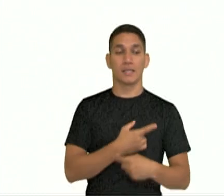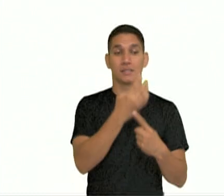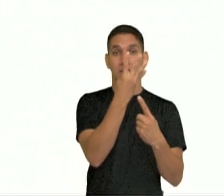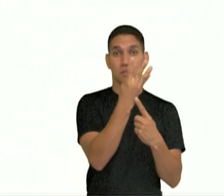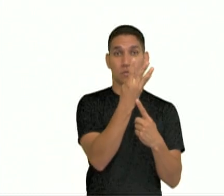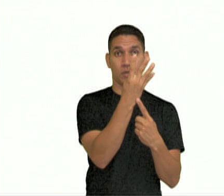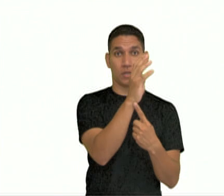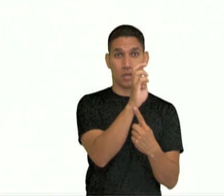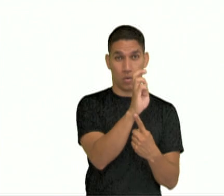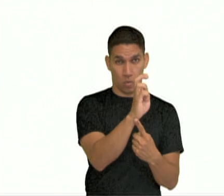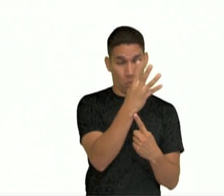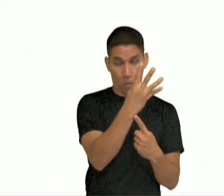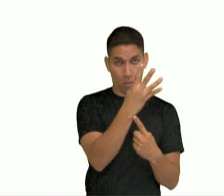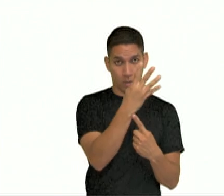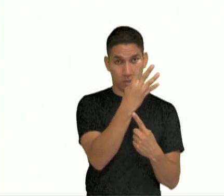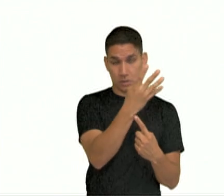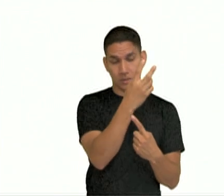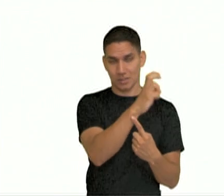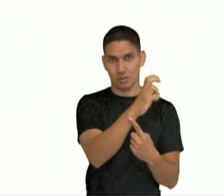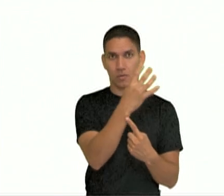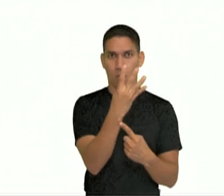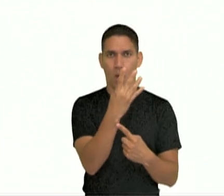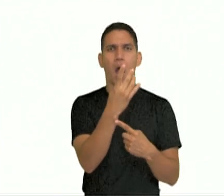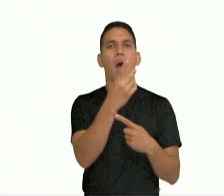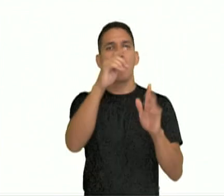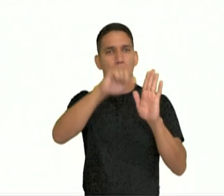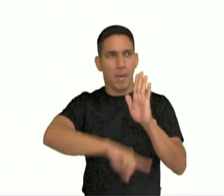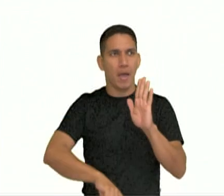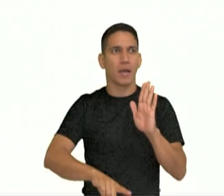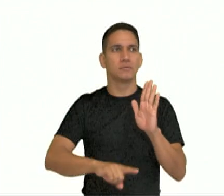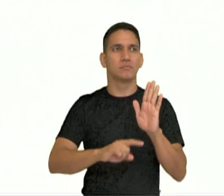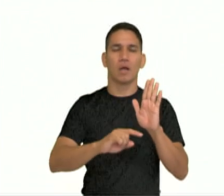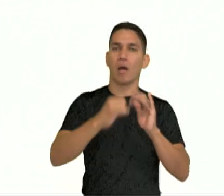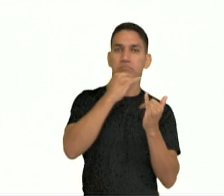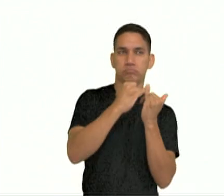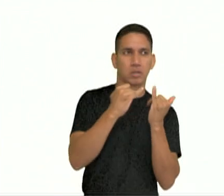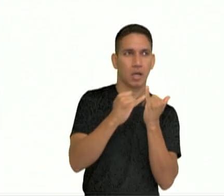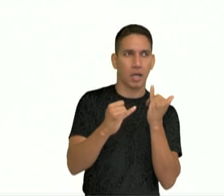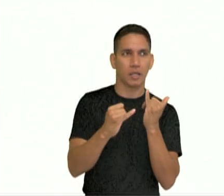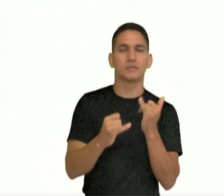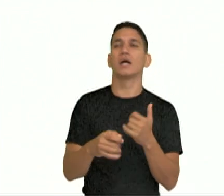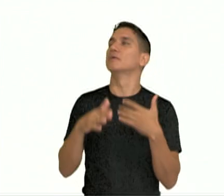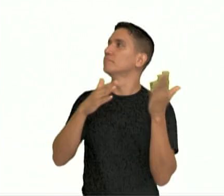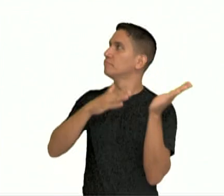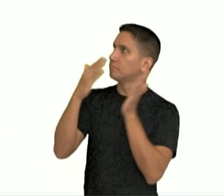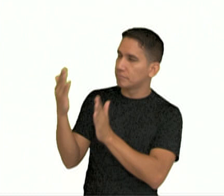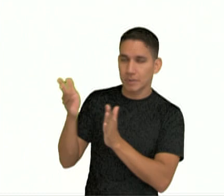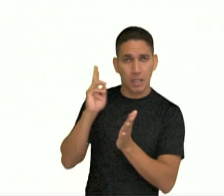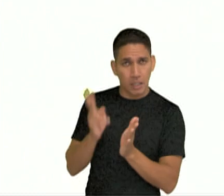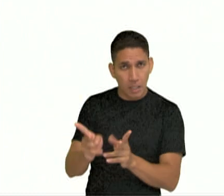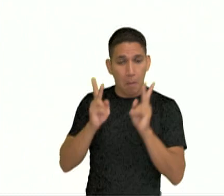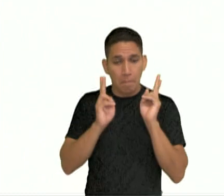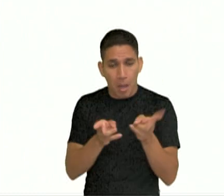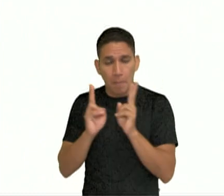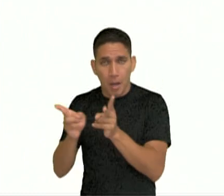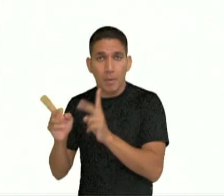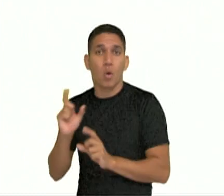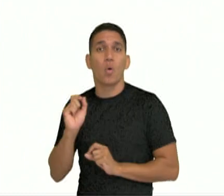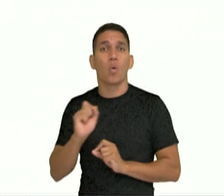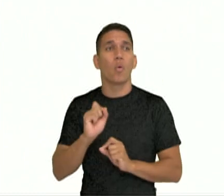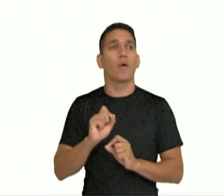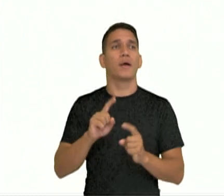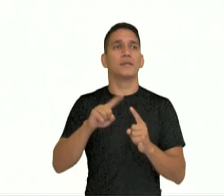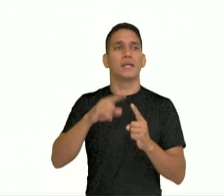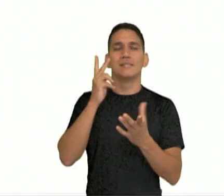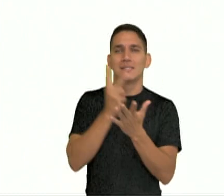a média 58, 61 menos a média ao quadrado, 57 menos 58 ao